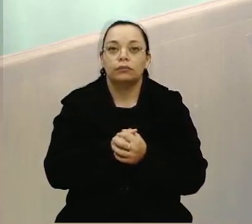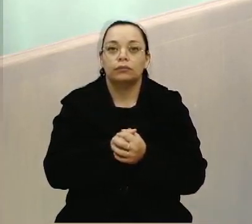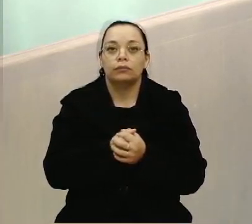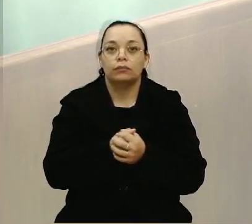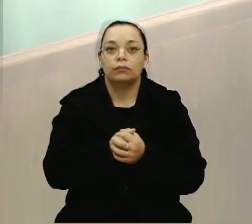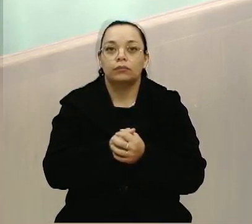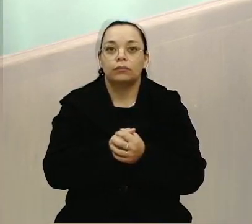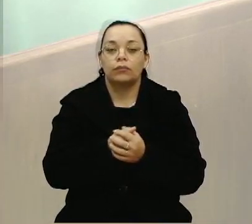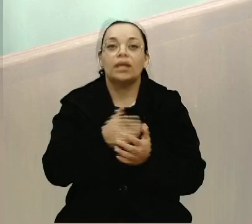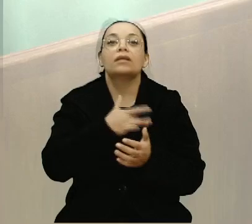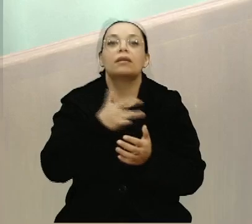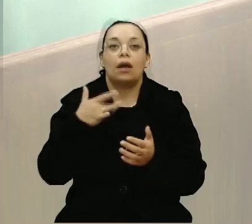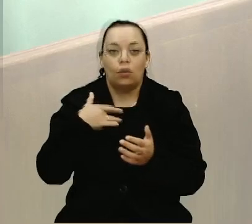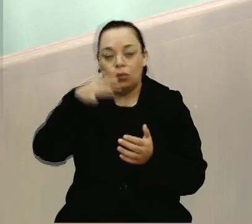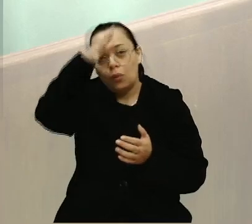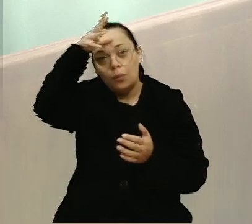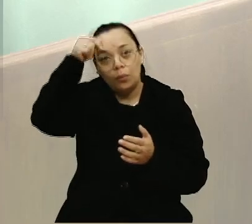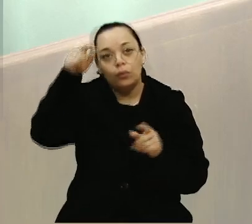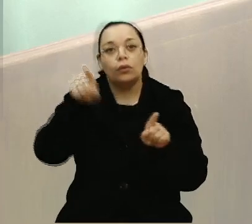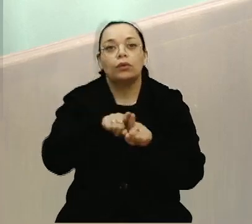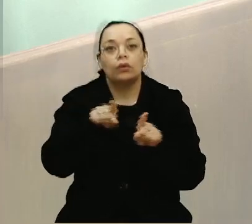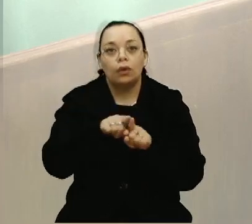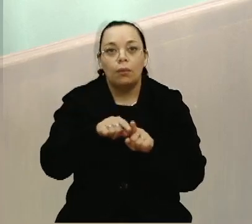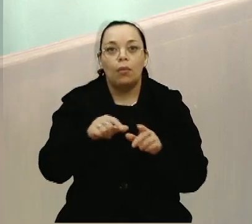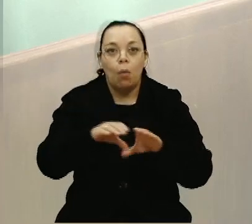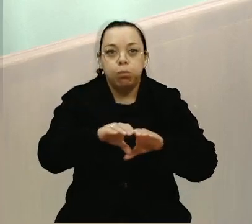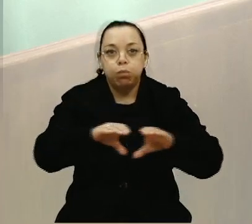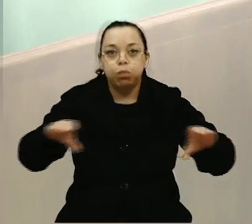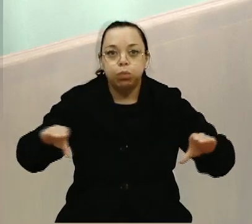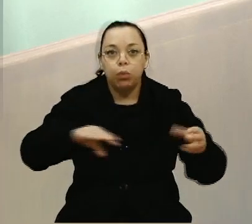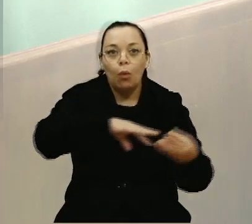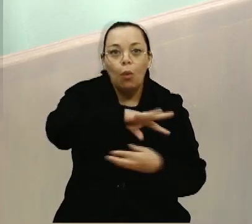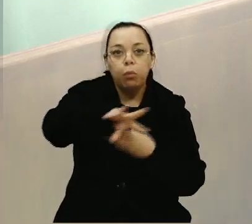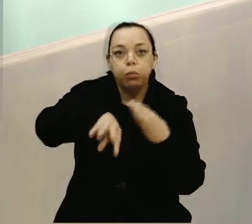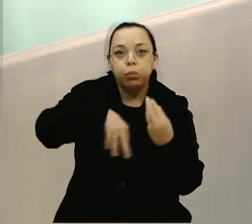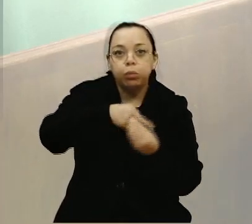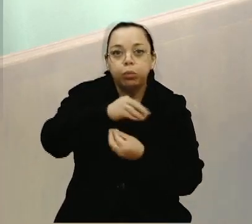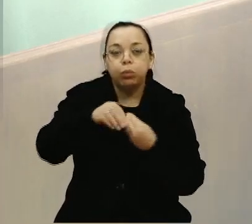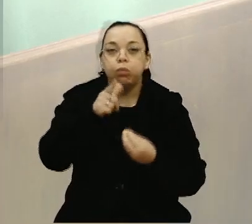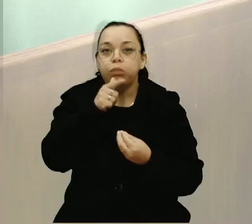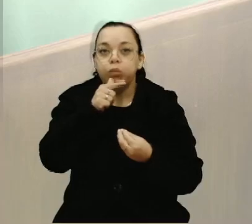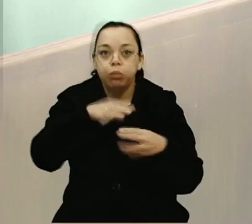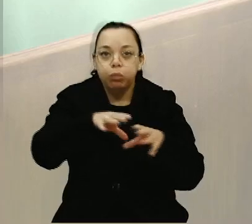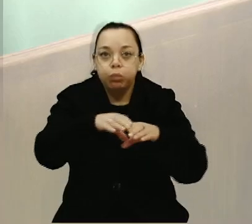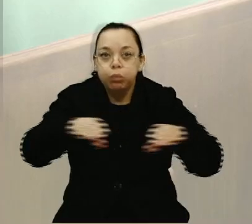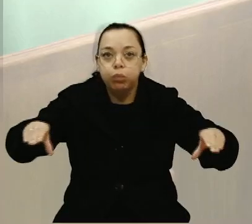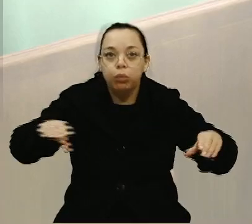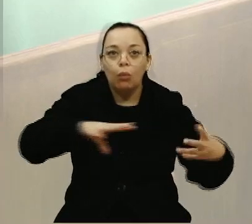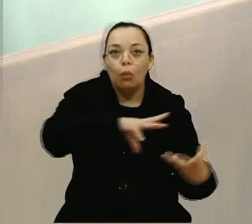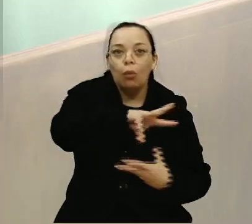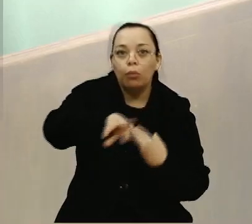Saneamento é saúde pública também. Tem muito esgoto misto. Muito esgoto misto.